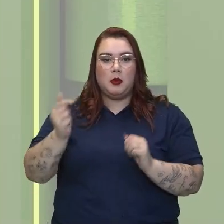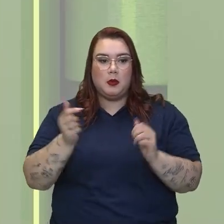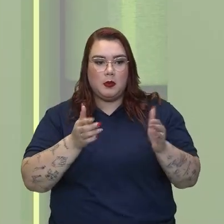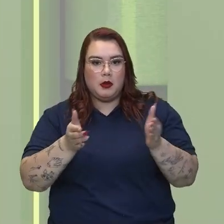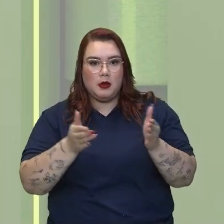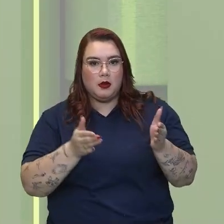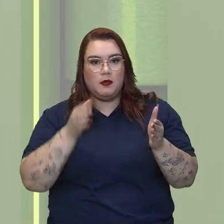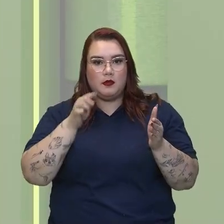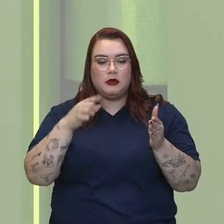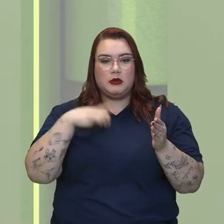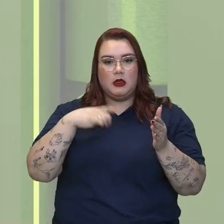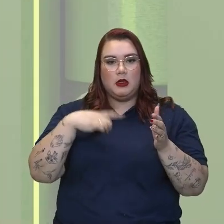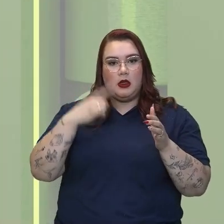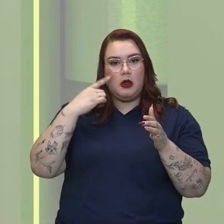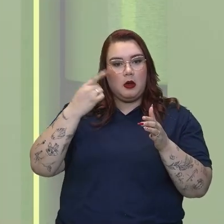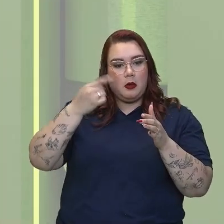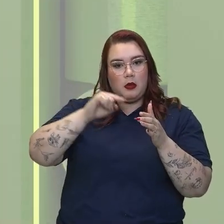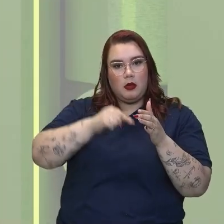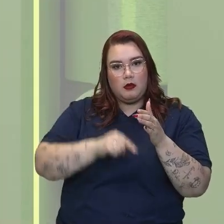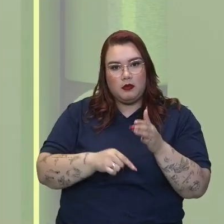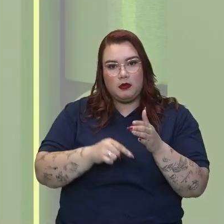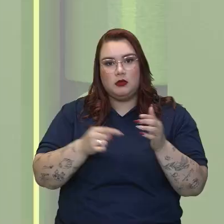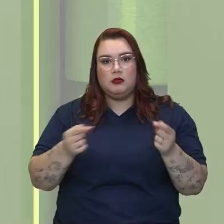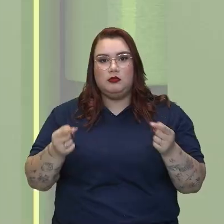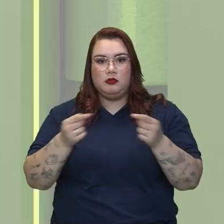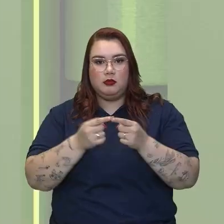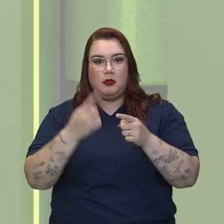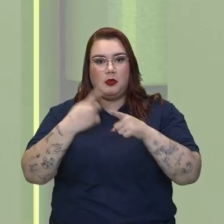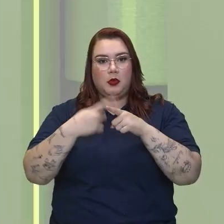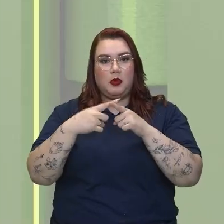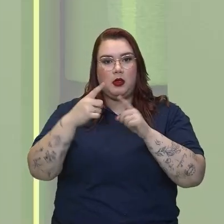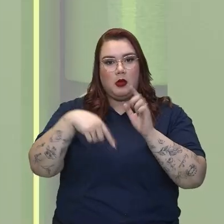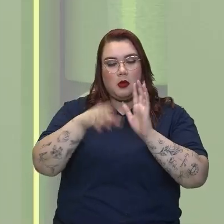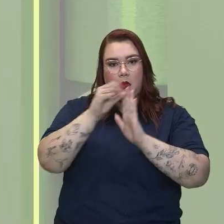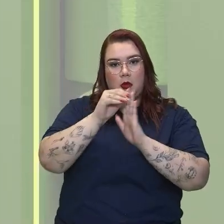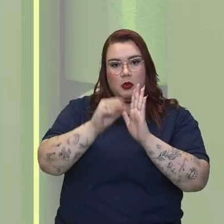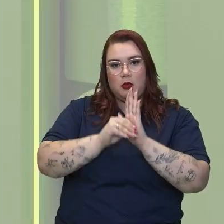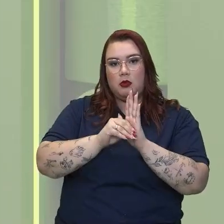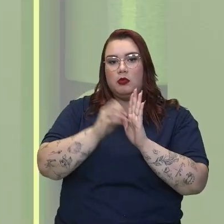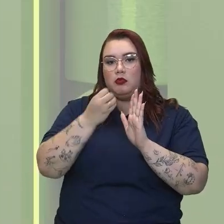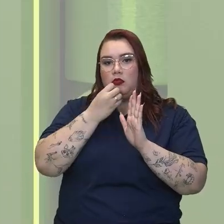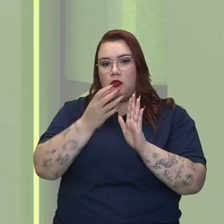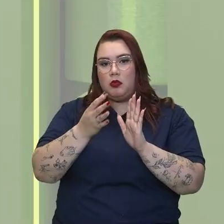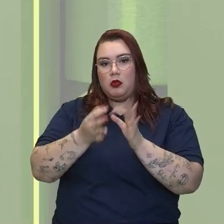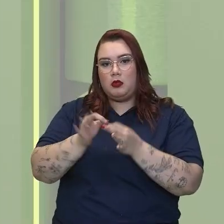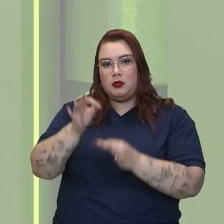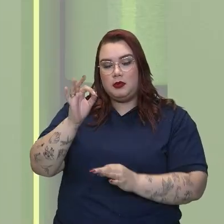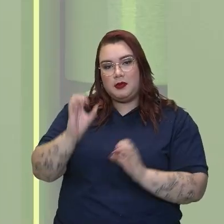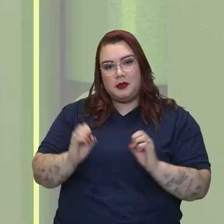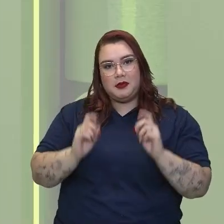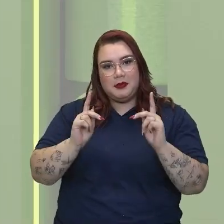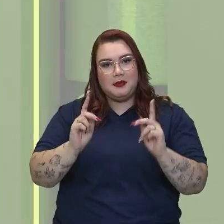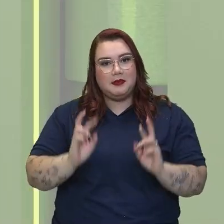você aprofundar bastante sobre isso, porque é um conteúdo muito vasto, tá bom? Então,